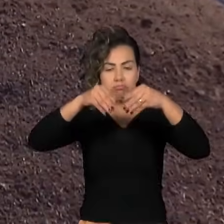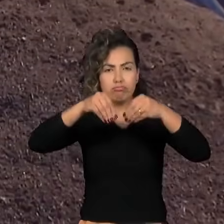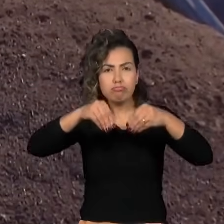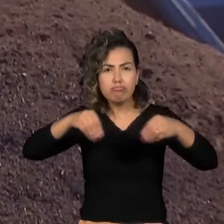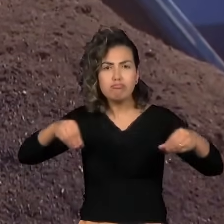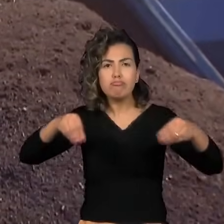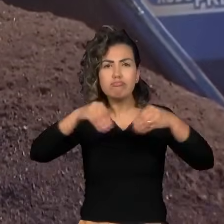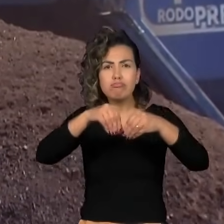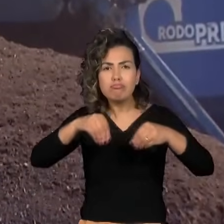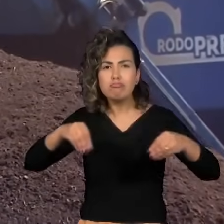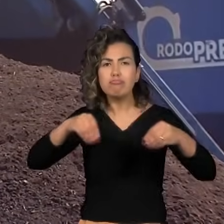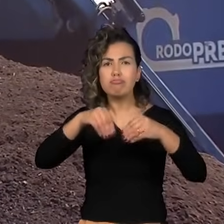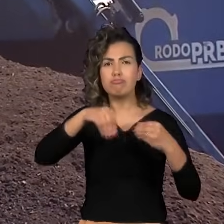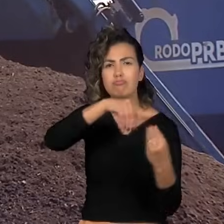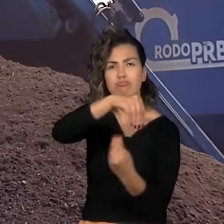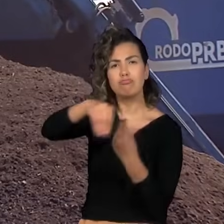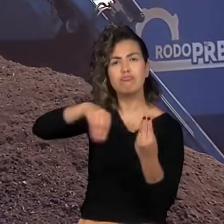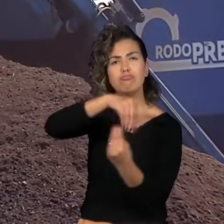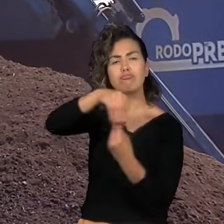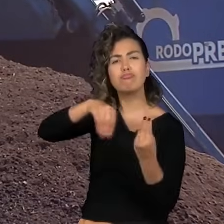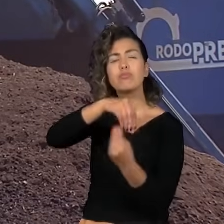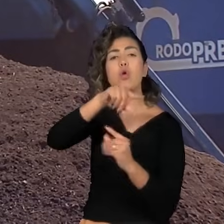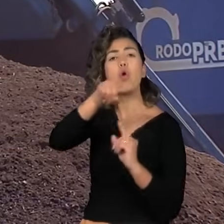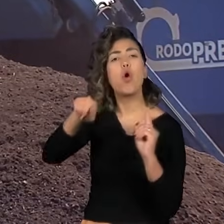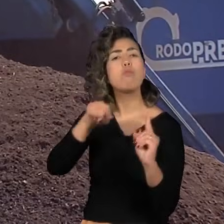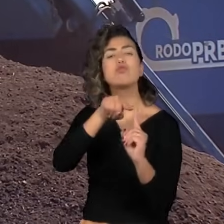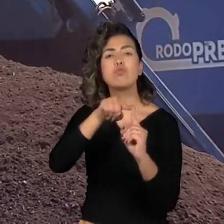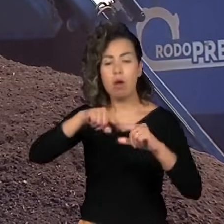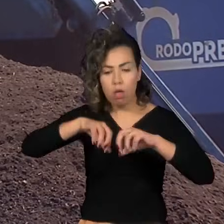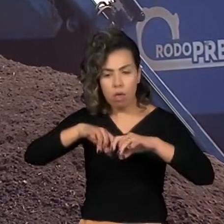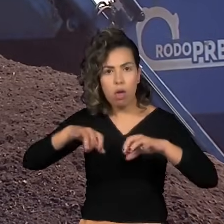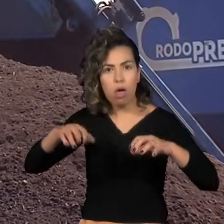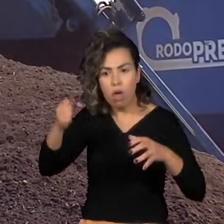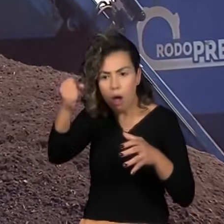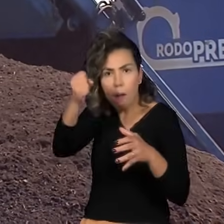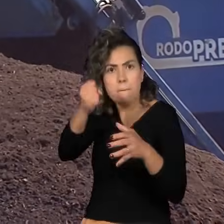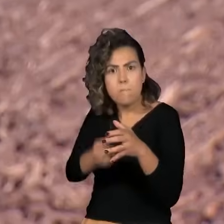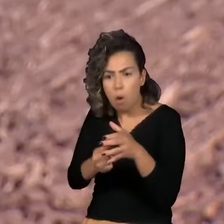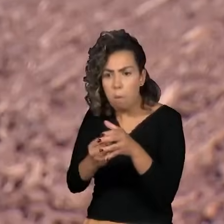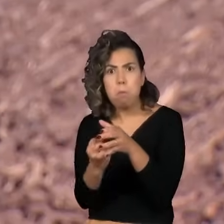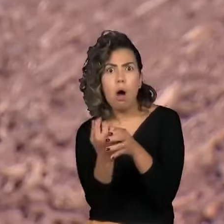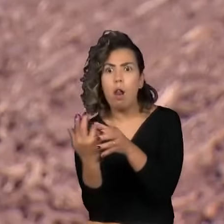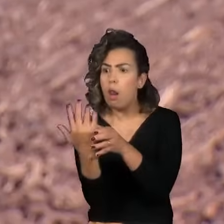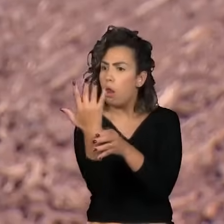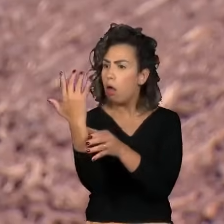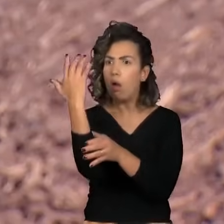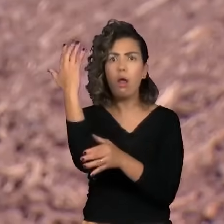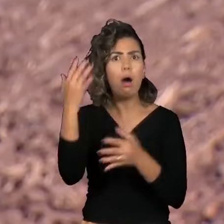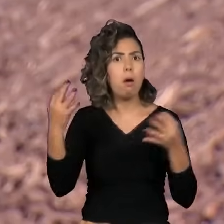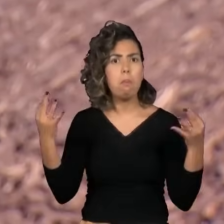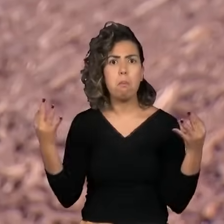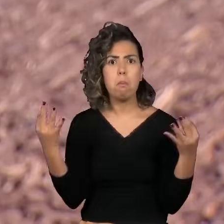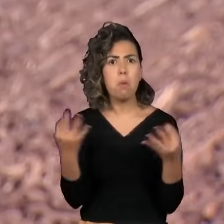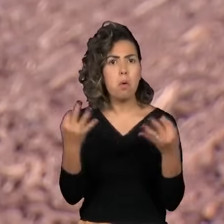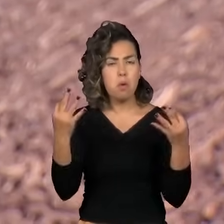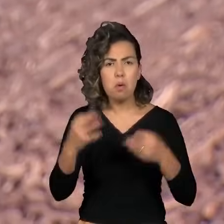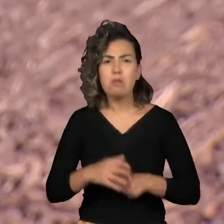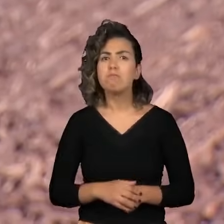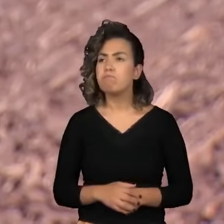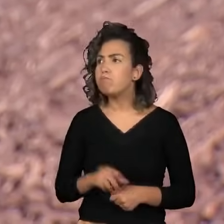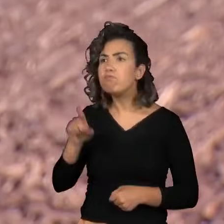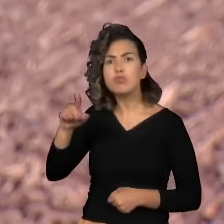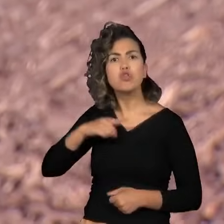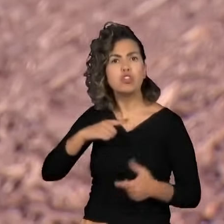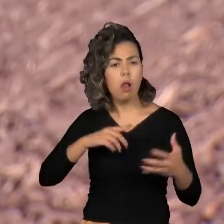O resultado é um fertilizante orgânico de ótima qualidade. A usina processa a cada